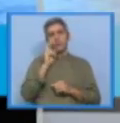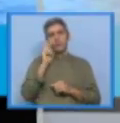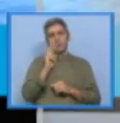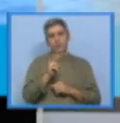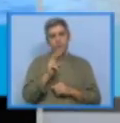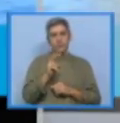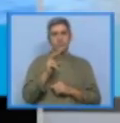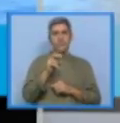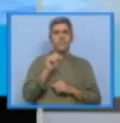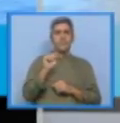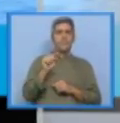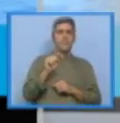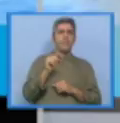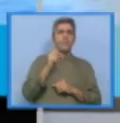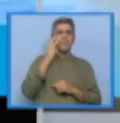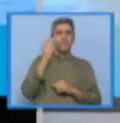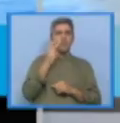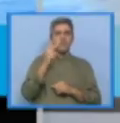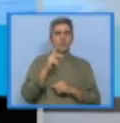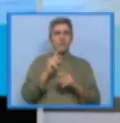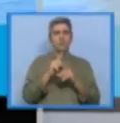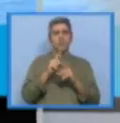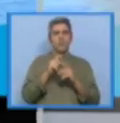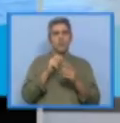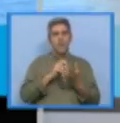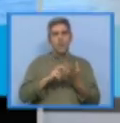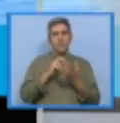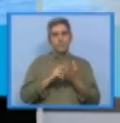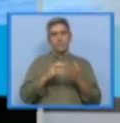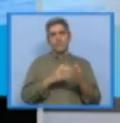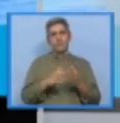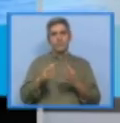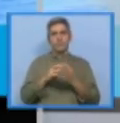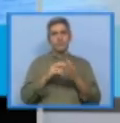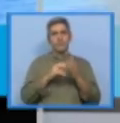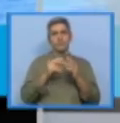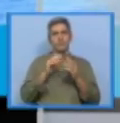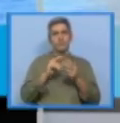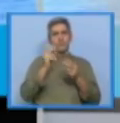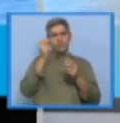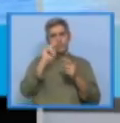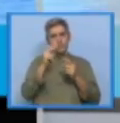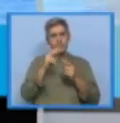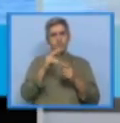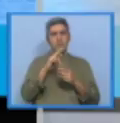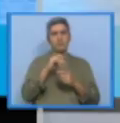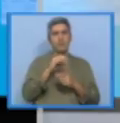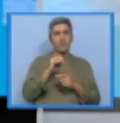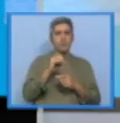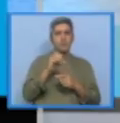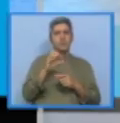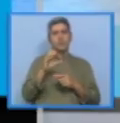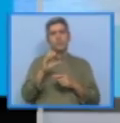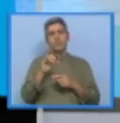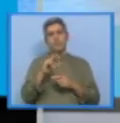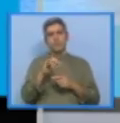a sua vida como uma caminhada em perspectiva cristã, que são o Ribeiro Cristóvão e o Jorge Gabriel. Na